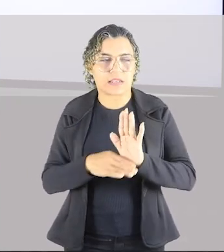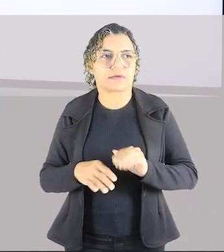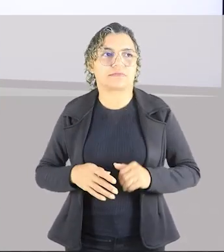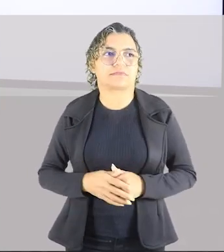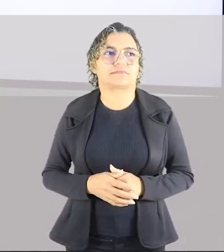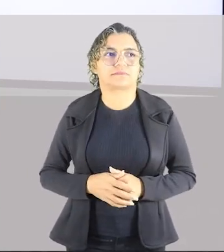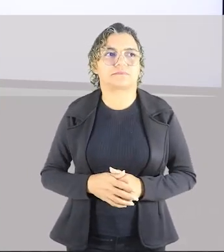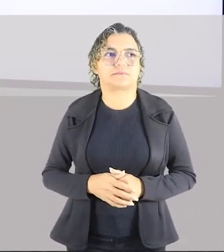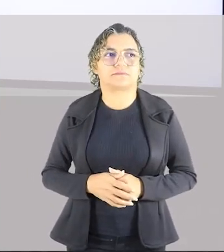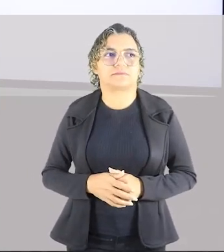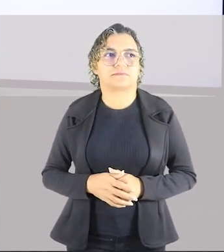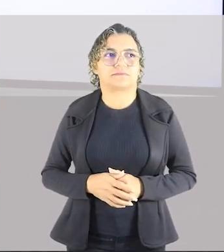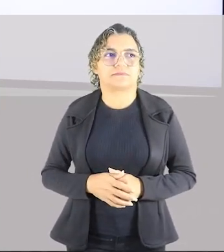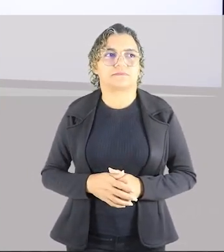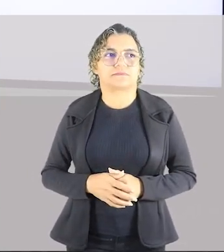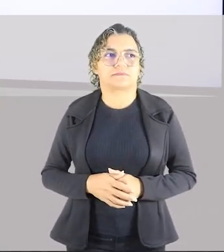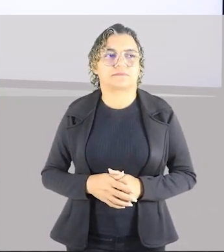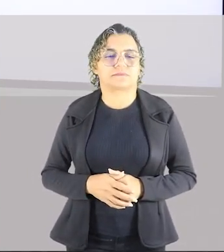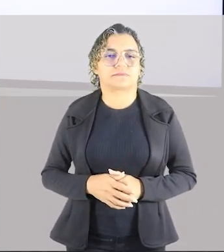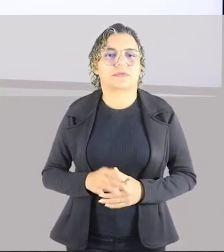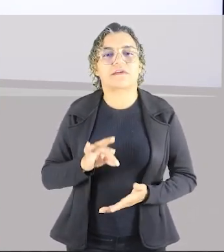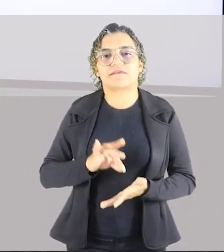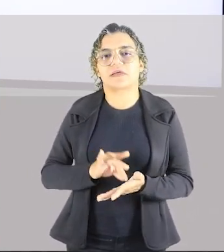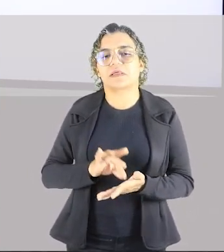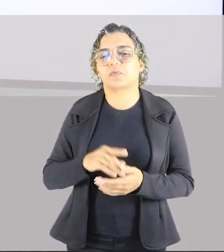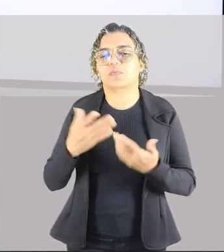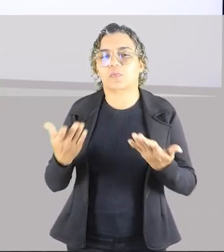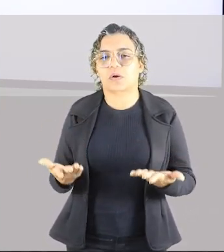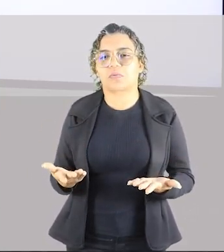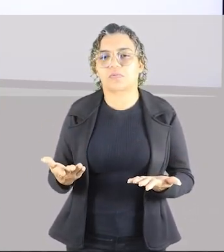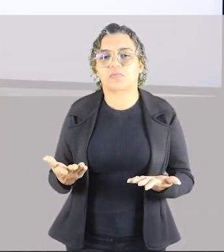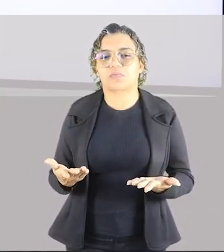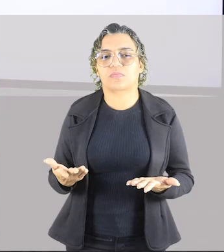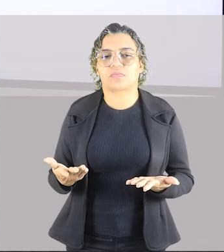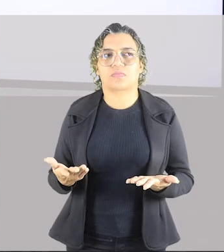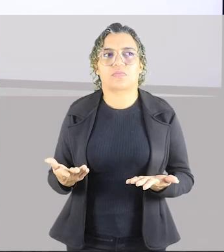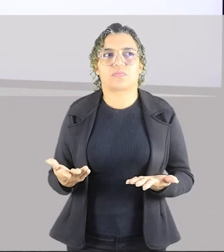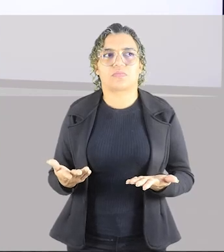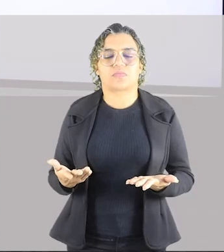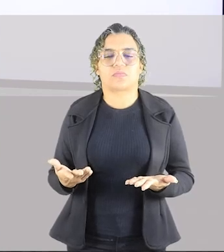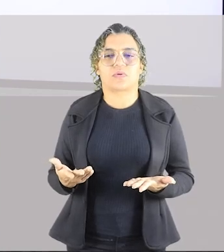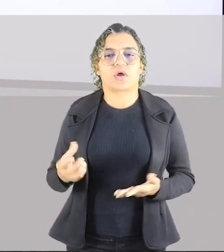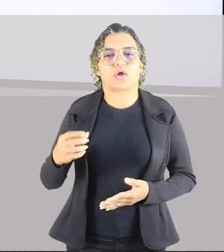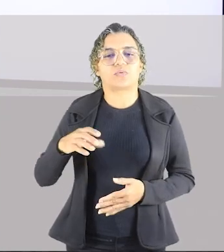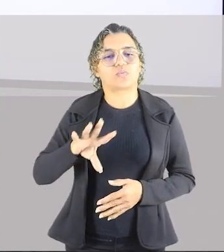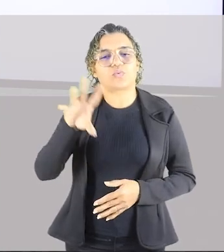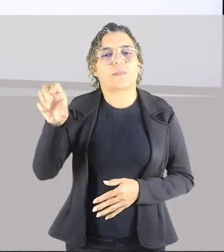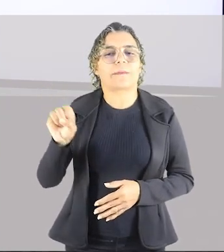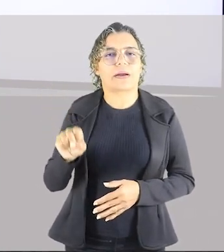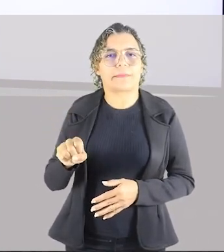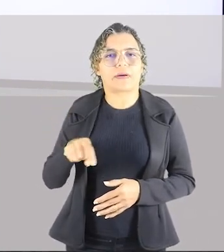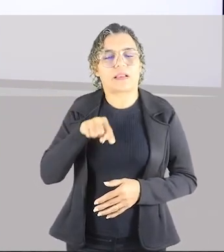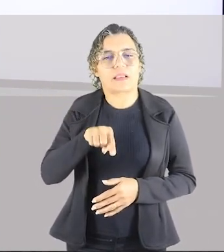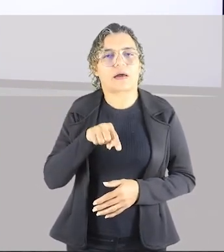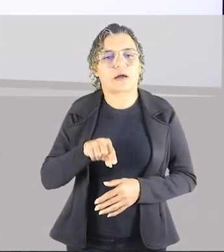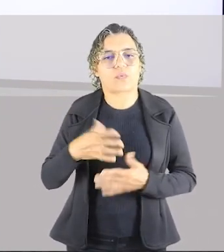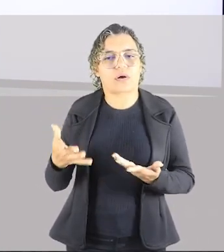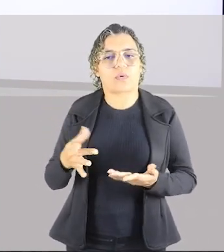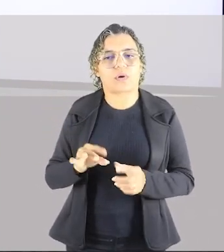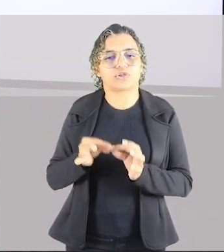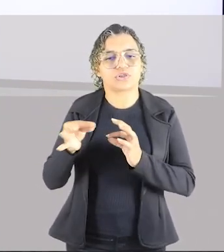vou botar bem aqui, ó, D, quilômetro. Quem é a distância no mapa? 5